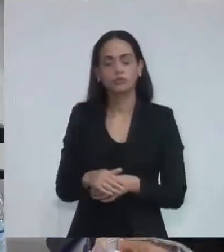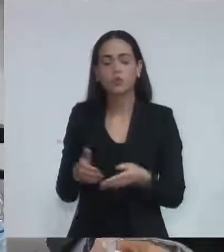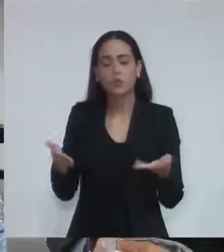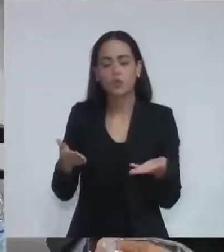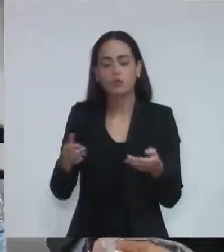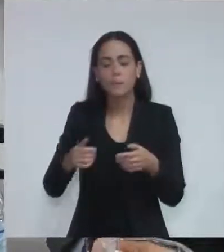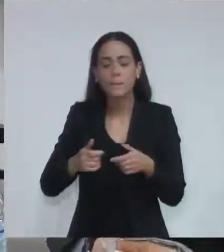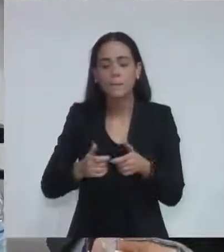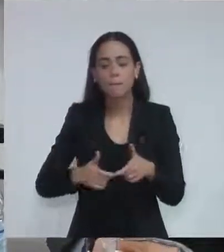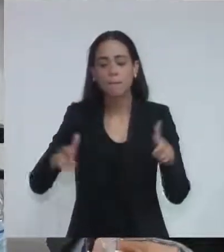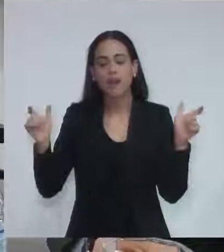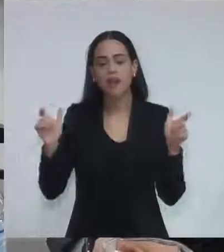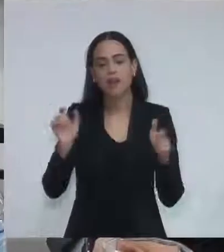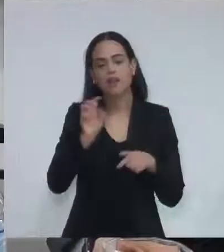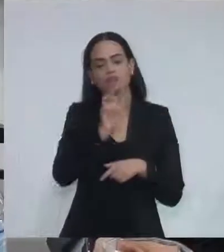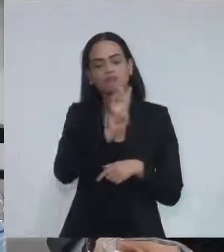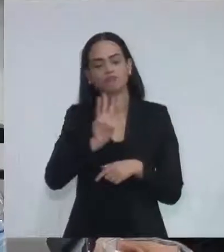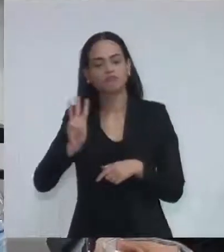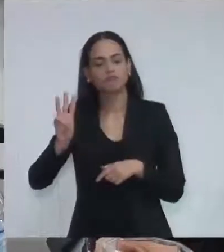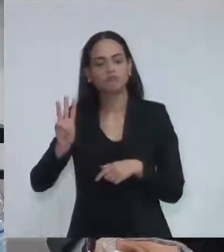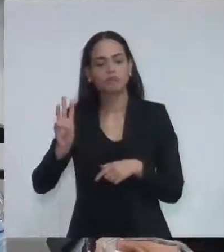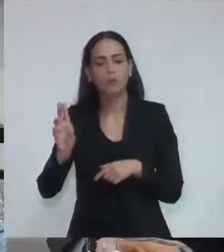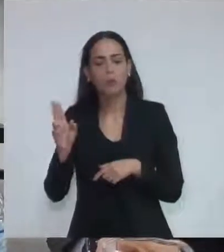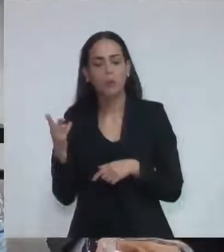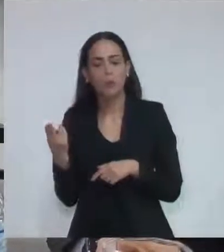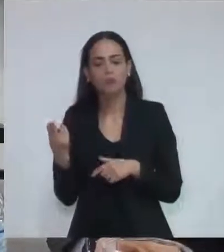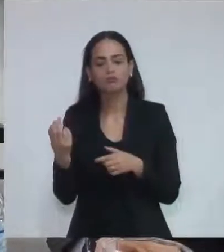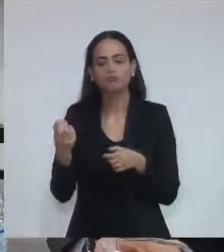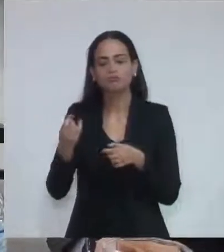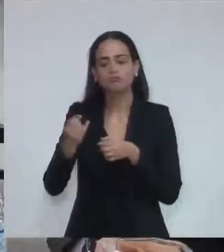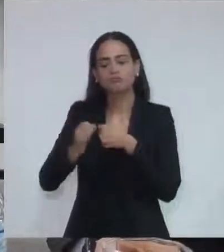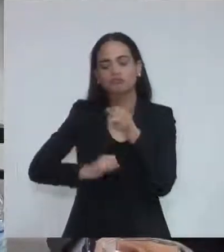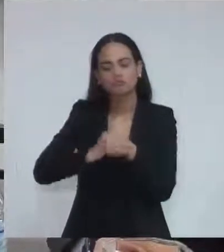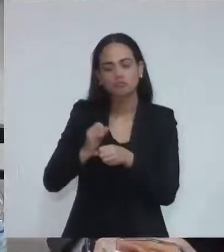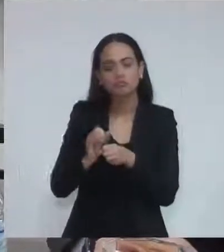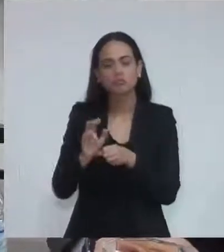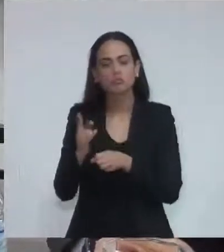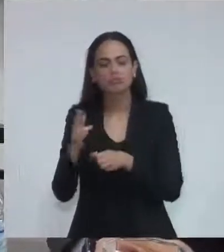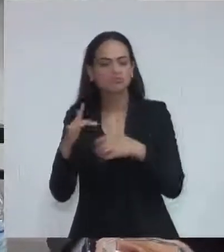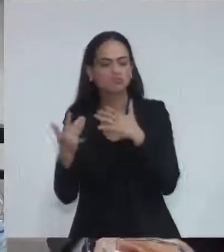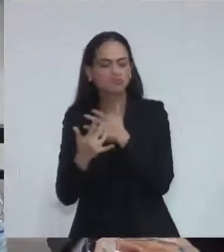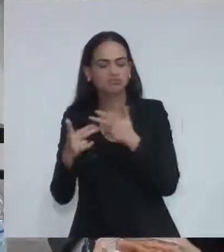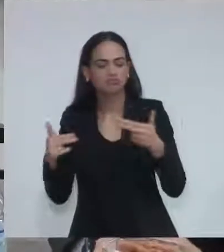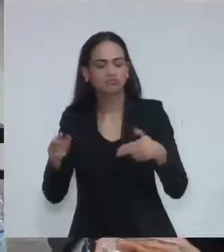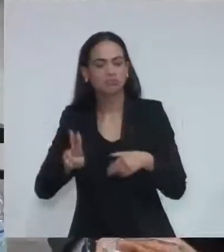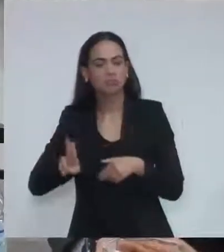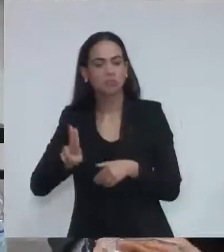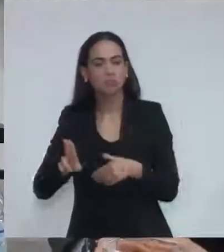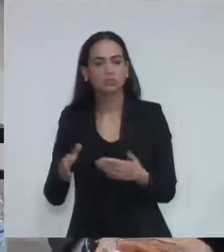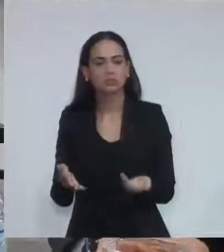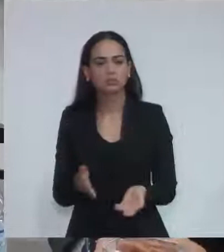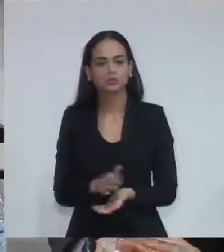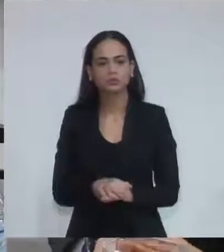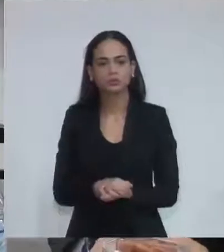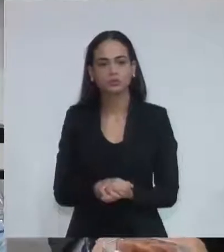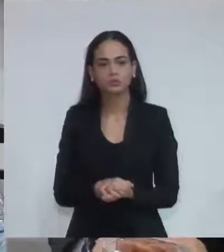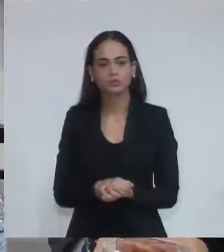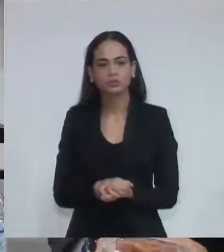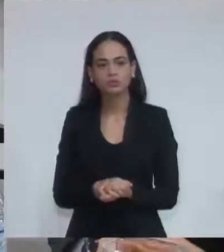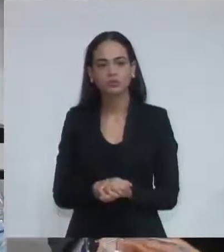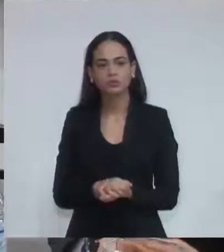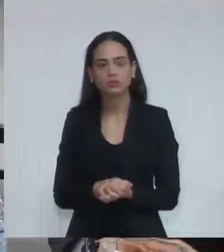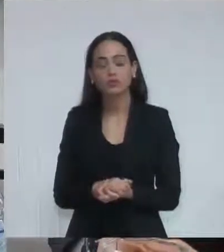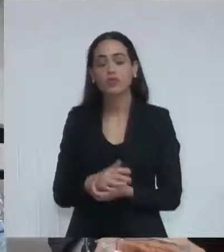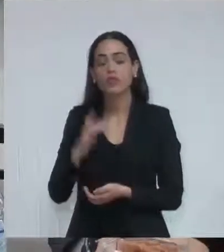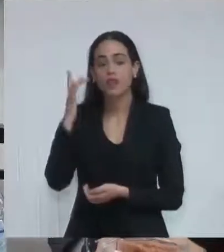papel, sabe? Então, é uma falsa polêmica. Na minha opinião, a controladoria está querendo